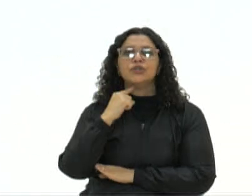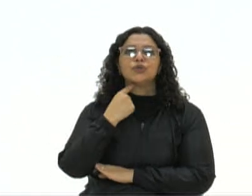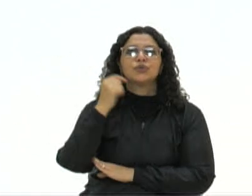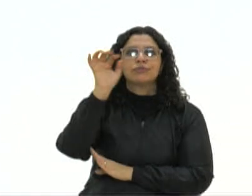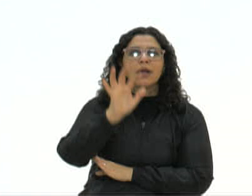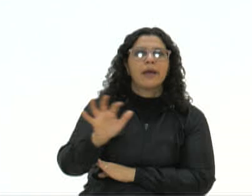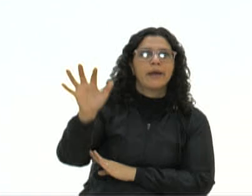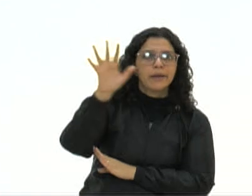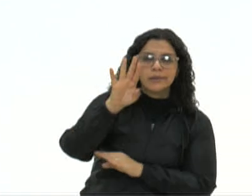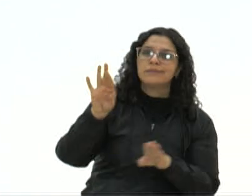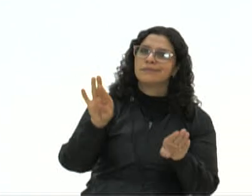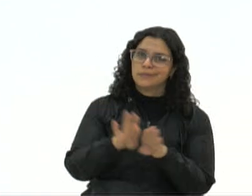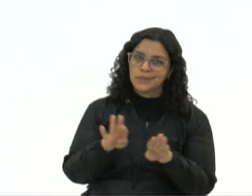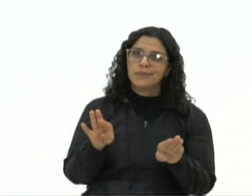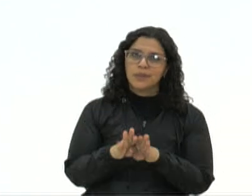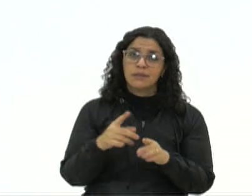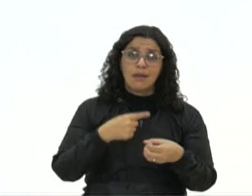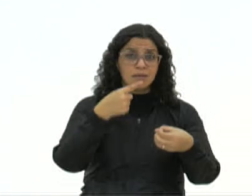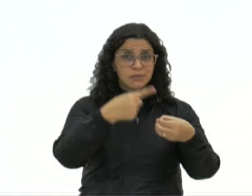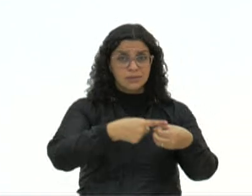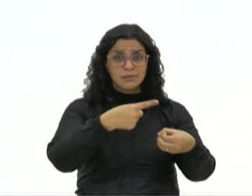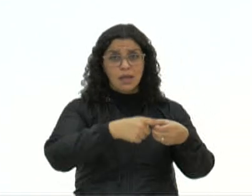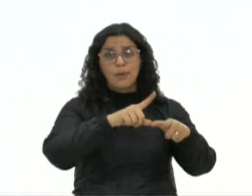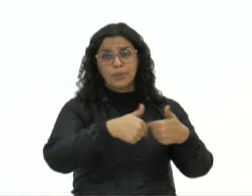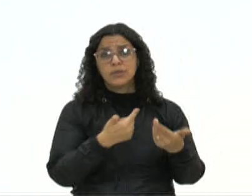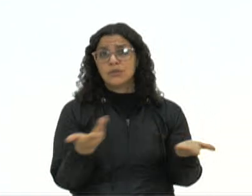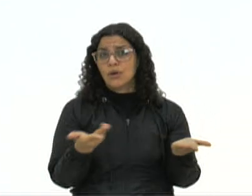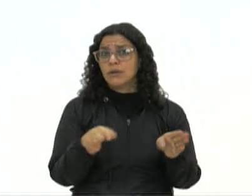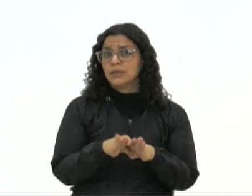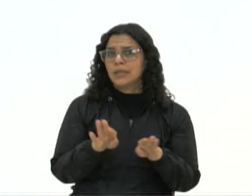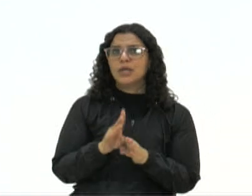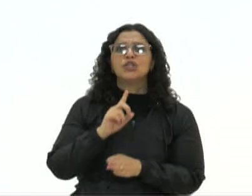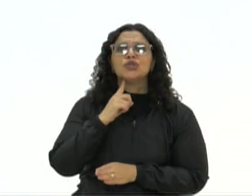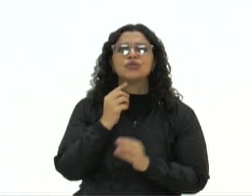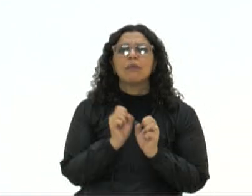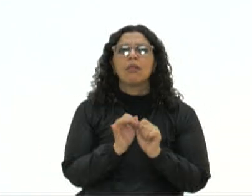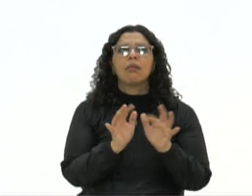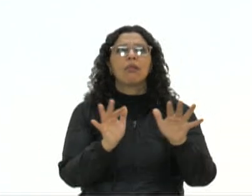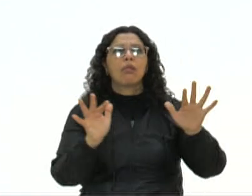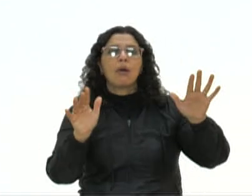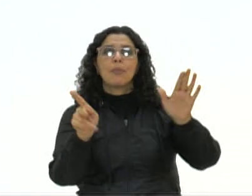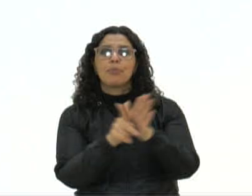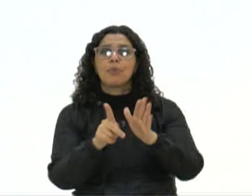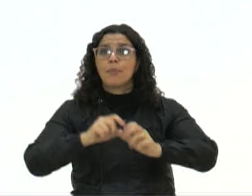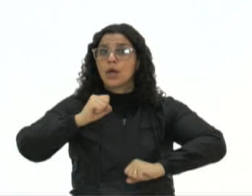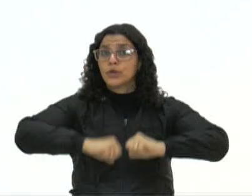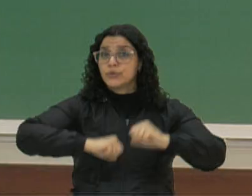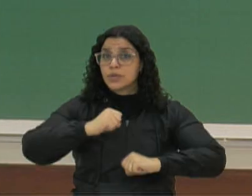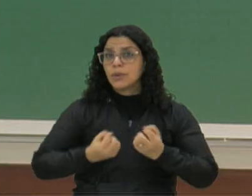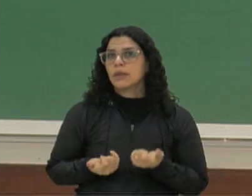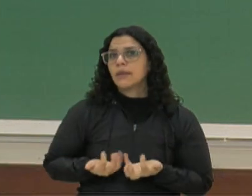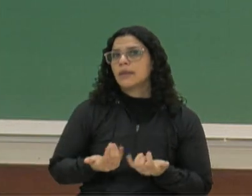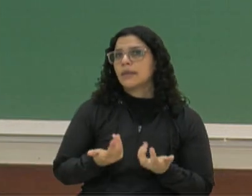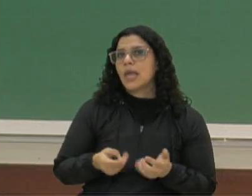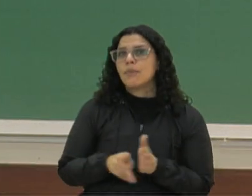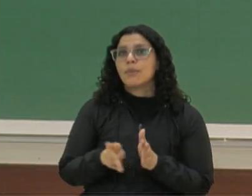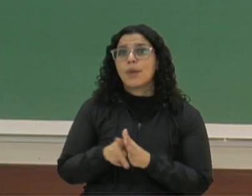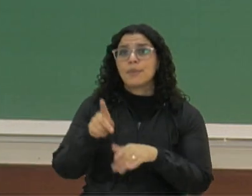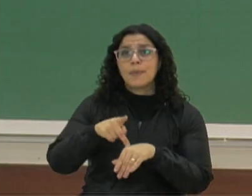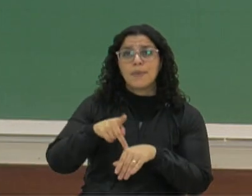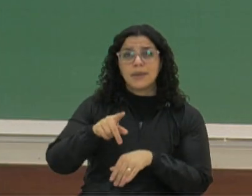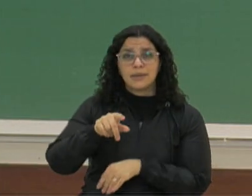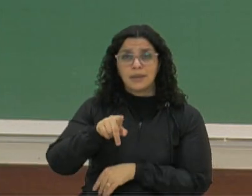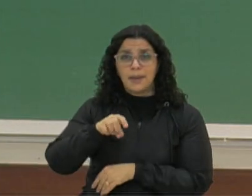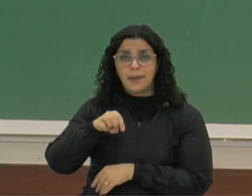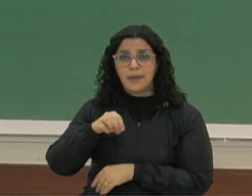A primeira revolução, trouxe também origem às cidades, né? E as cidades eram extremamente poluídas devido à atividade industrial e à queima do carvão mineral para